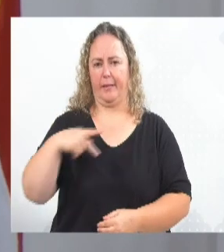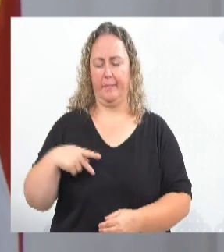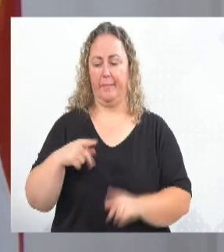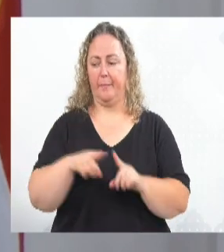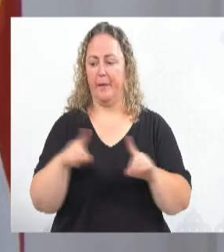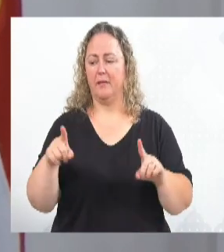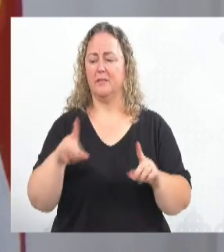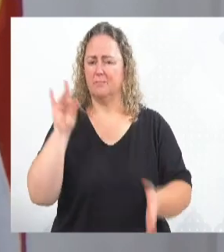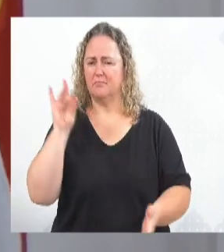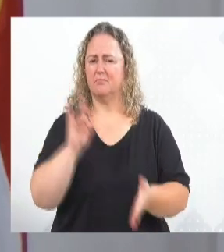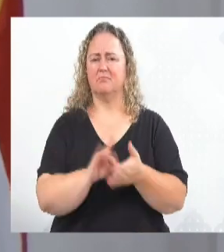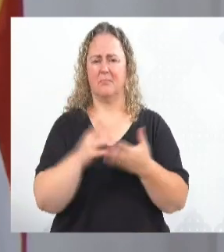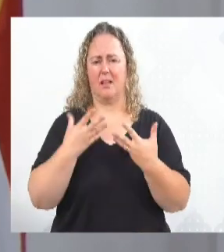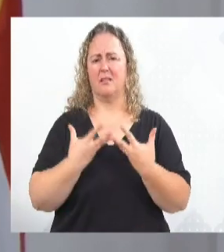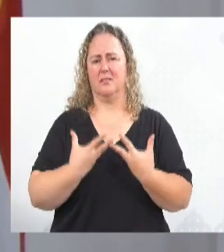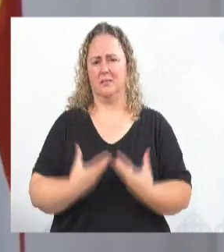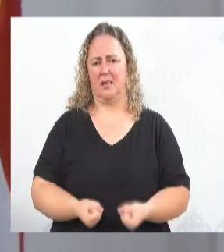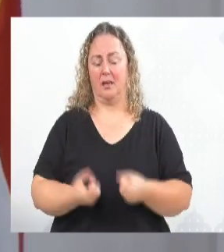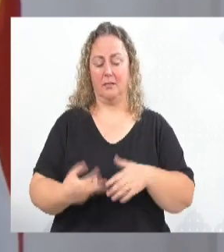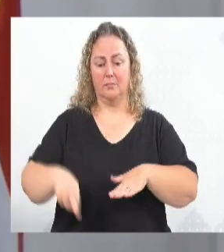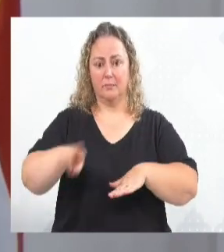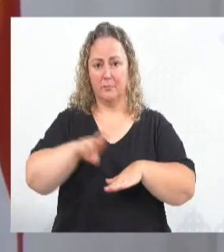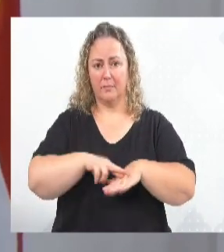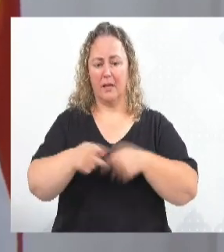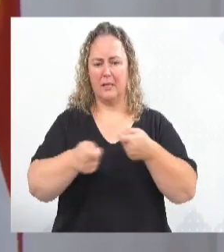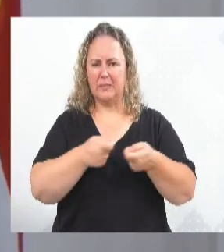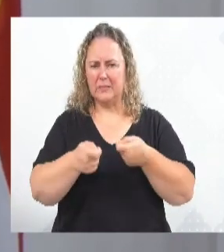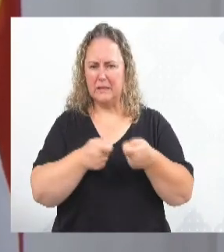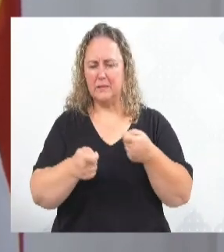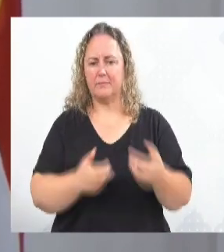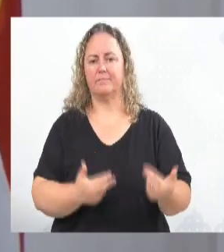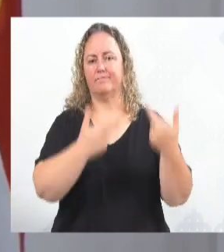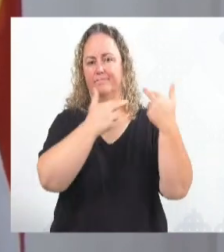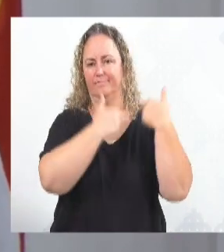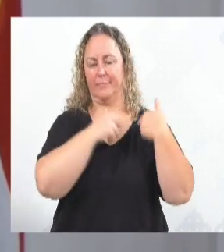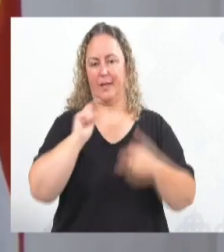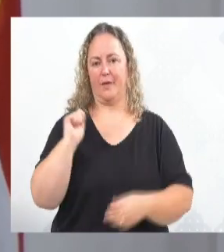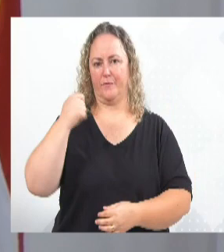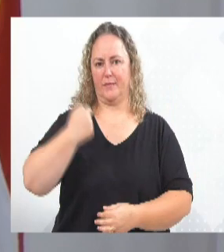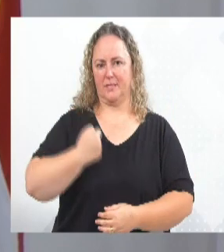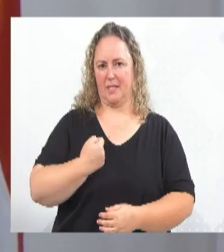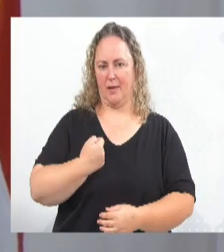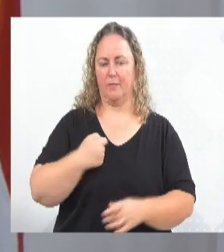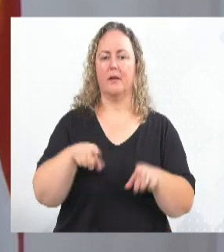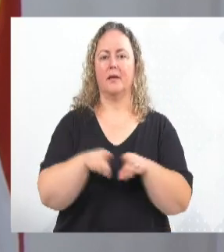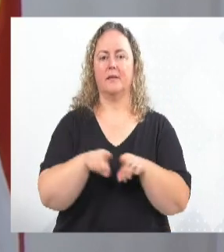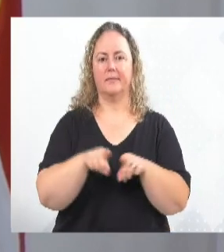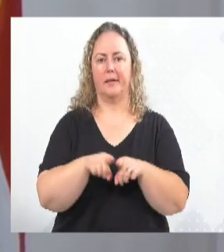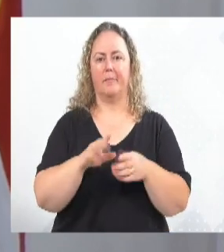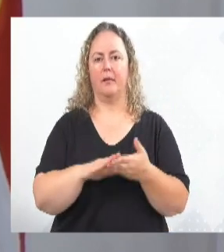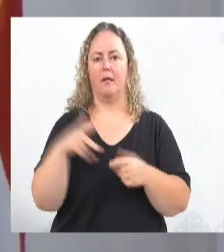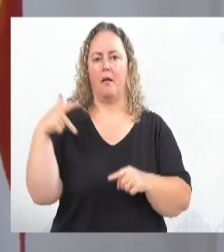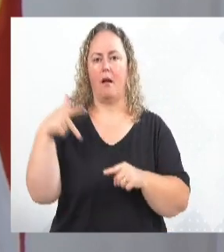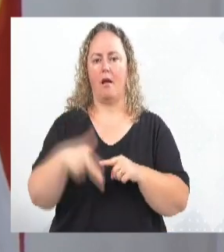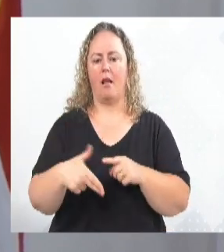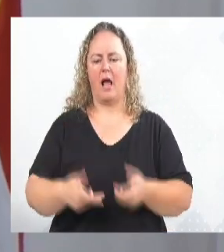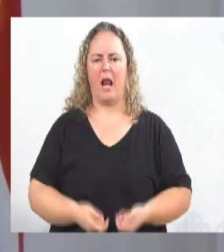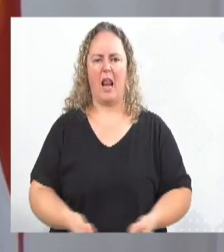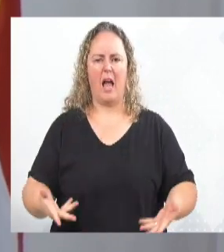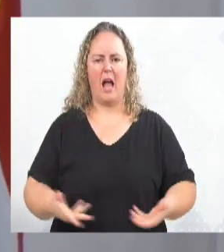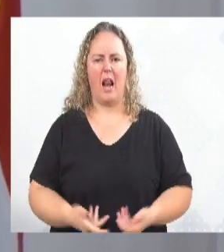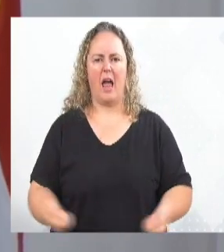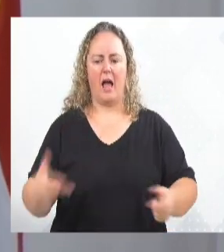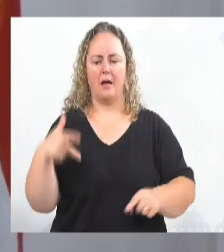pagar impostos no Brasil. A recuperação econômica vem por responsabilidade fiscal e, mais do que isso, corte de gastos, cortar na carne.